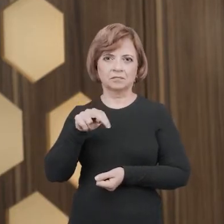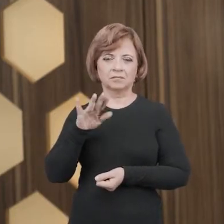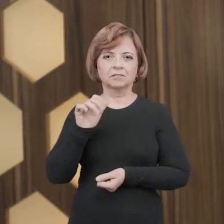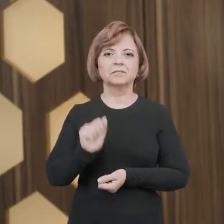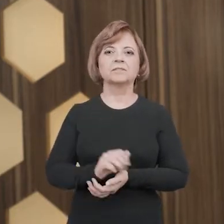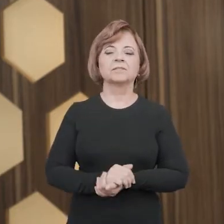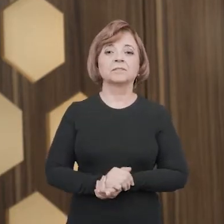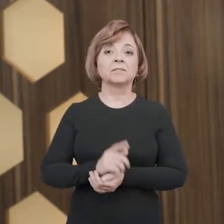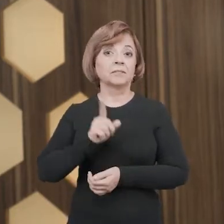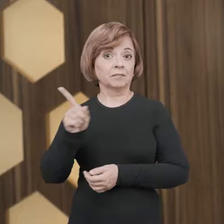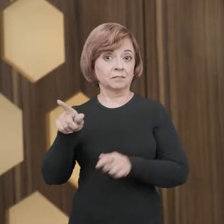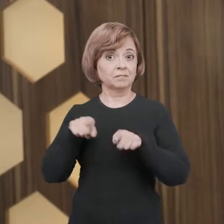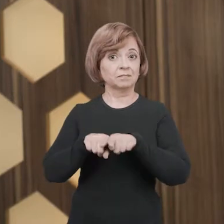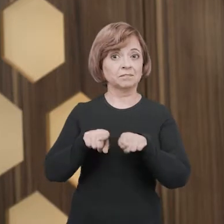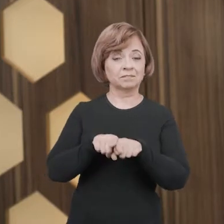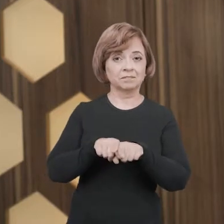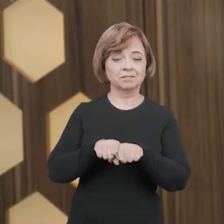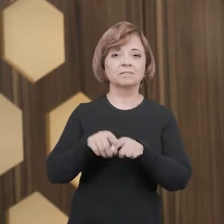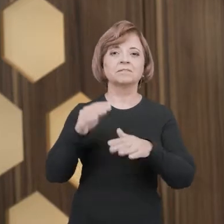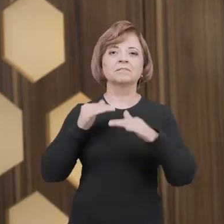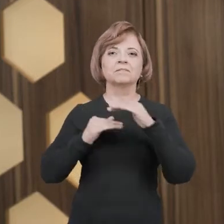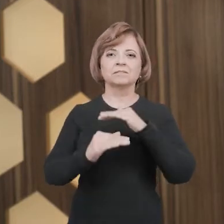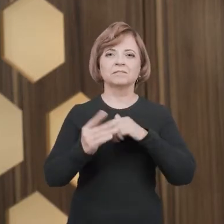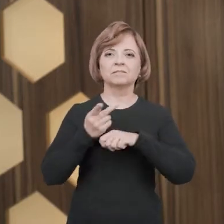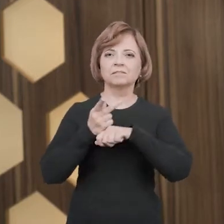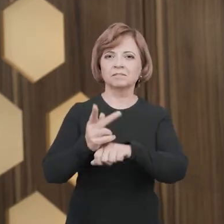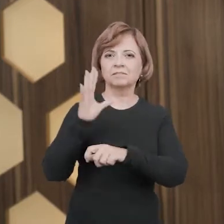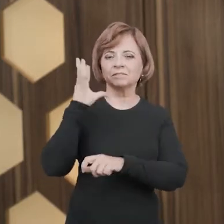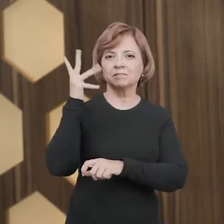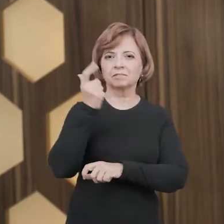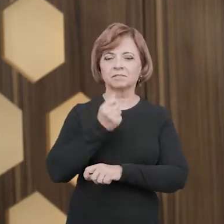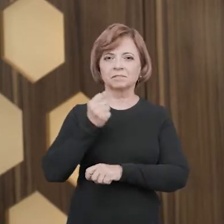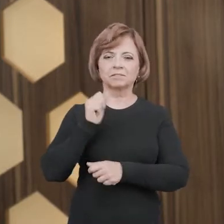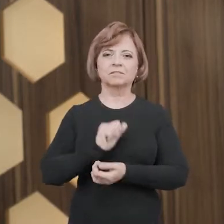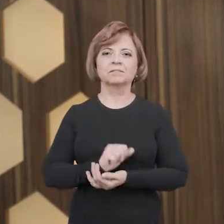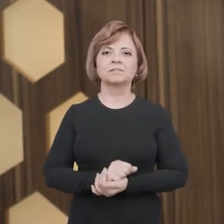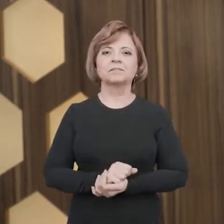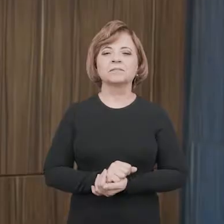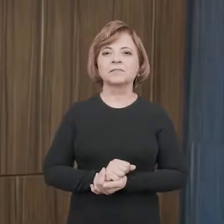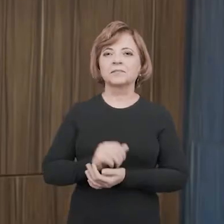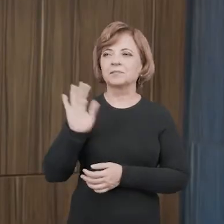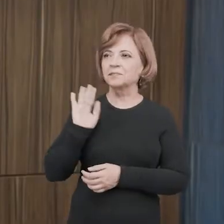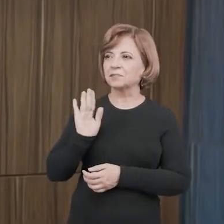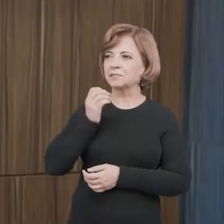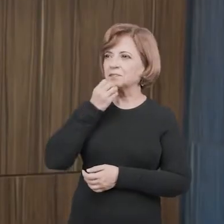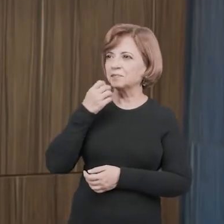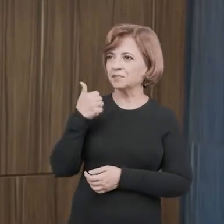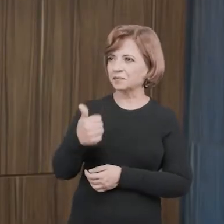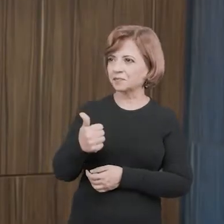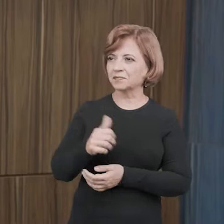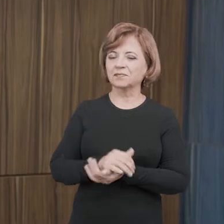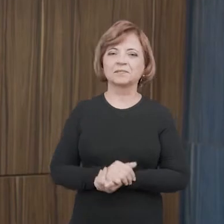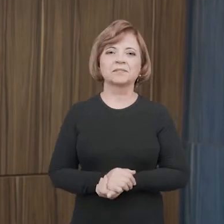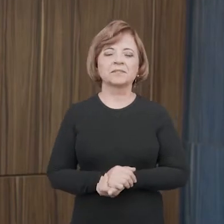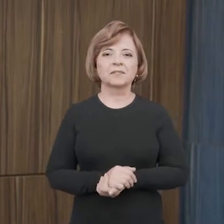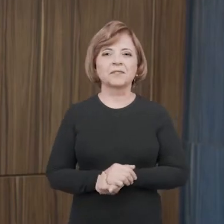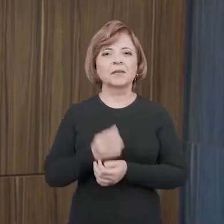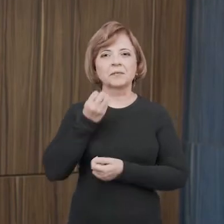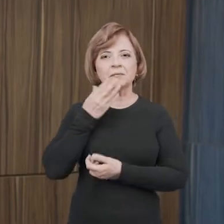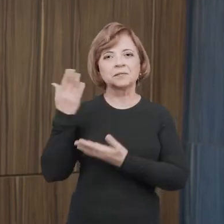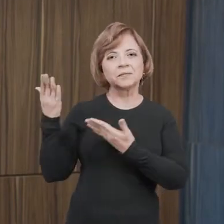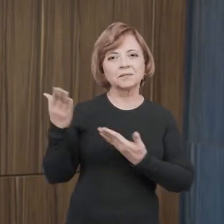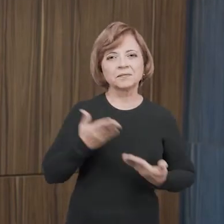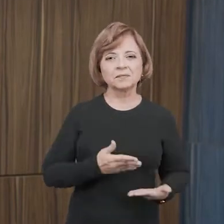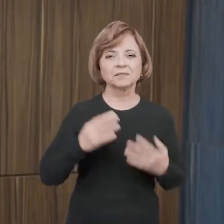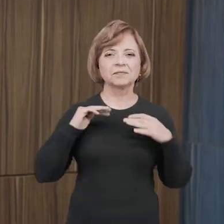Anjos Telecheia. Ela que também é a Subprocuradora-Geral da Subplan. Olá, doutora Telecheia, seja muito bem-vinda